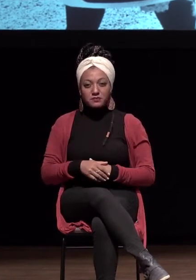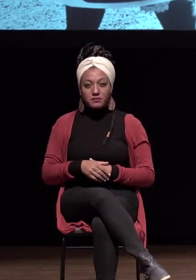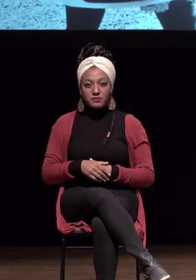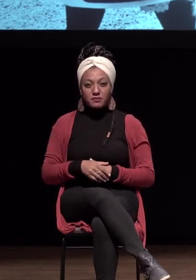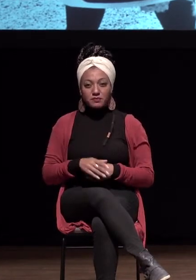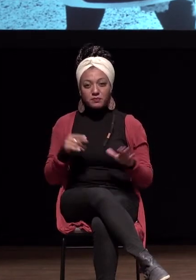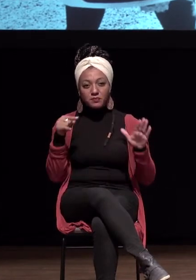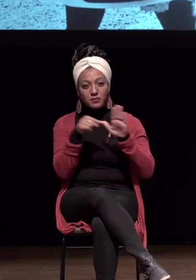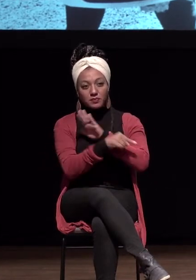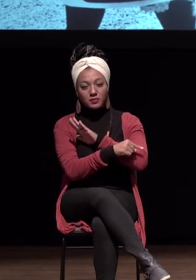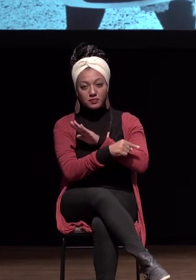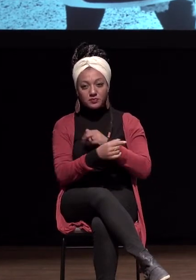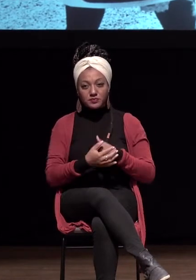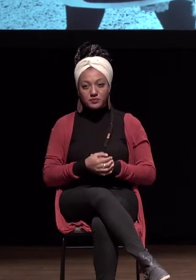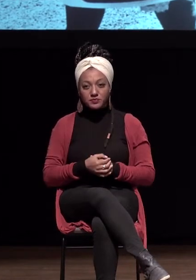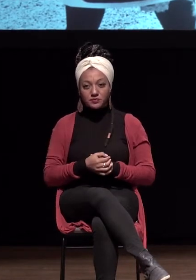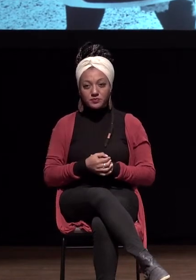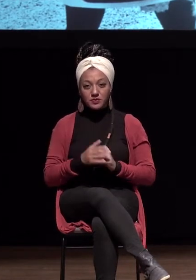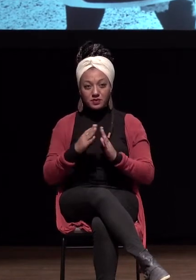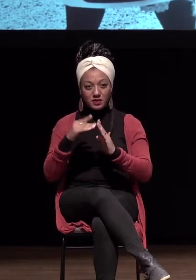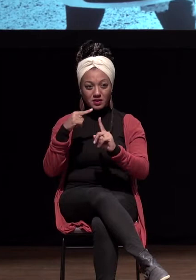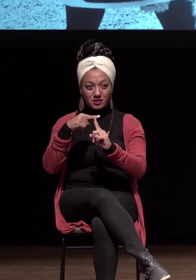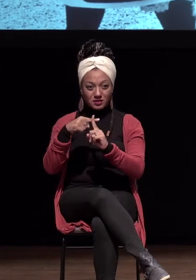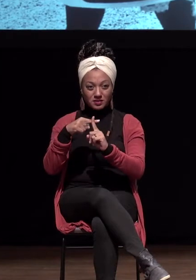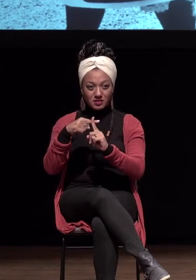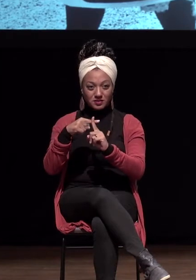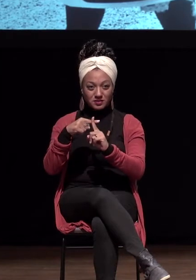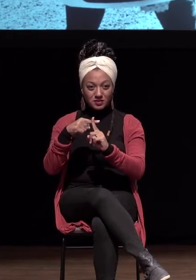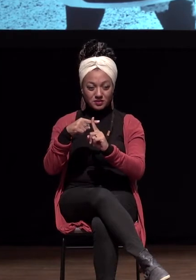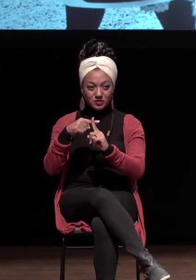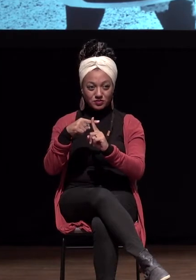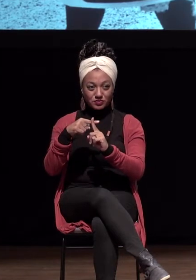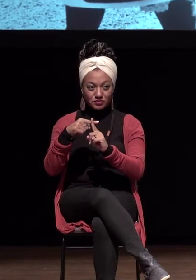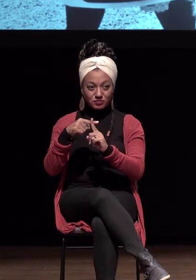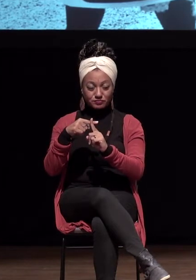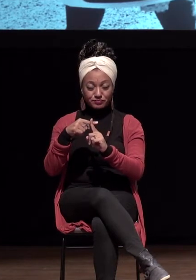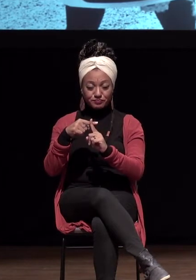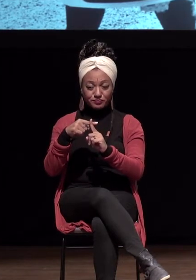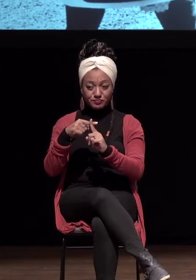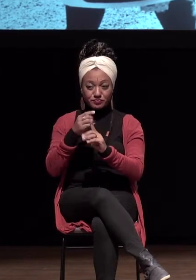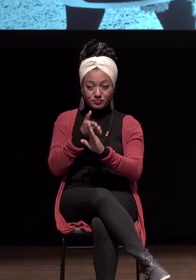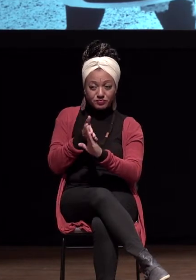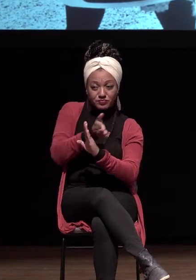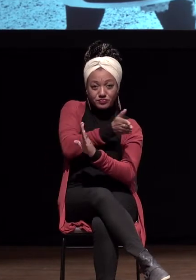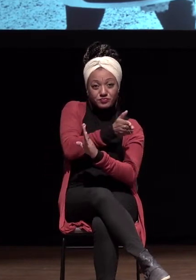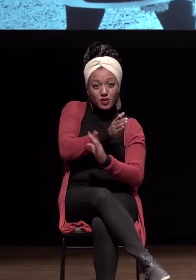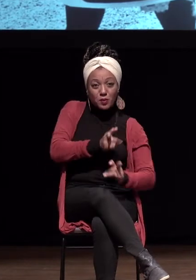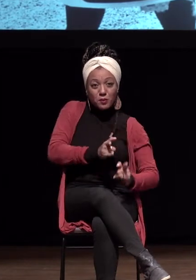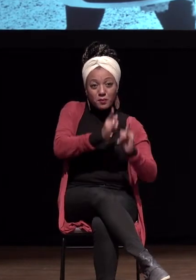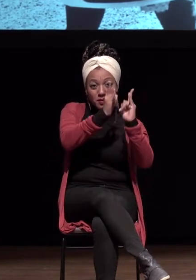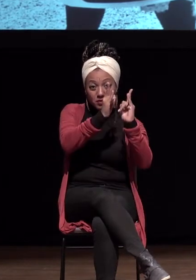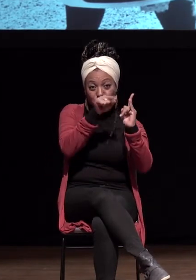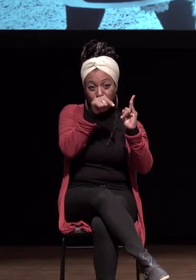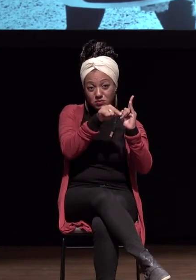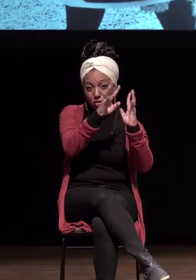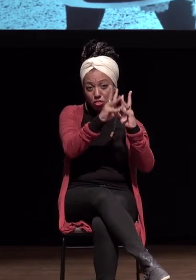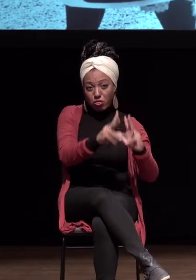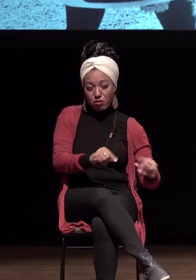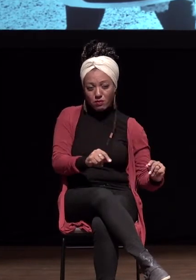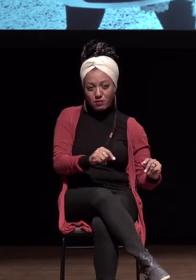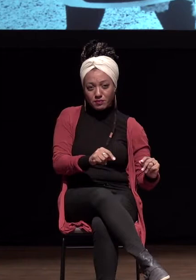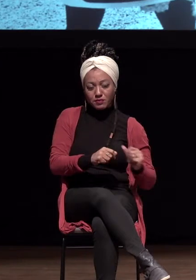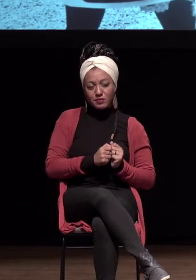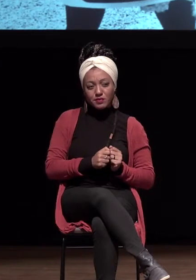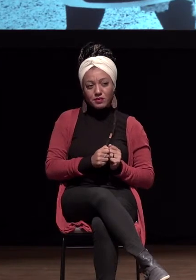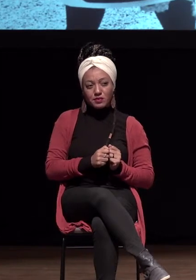de, bom, atrás da igreja tinha um prédio que não tem mais, e a tendência é cada vez